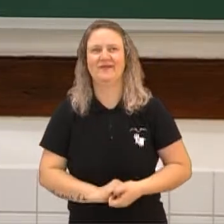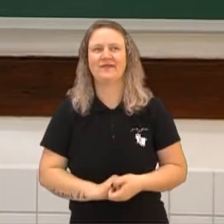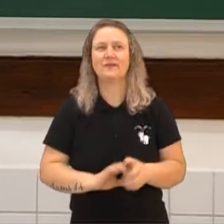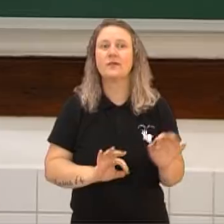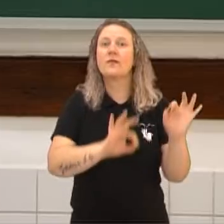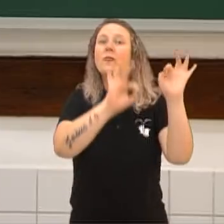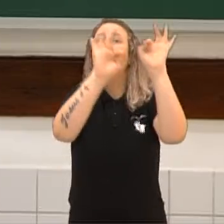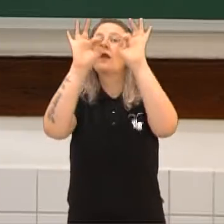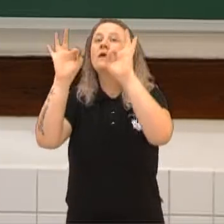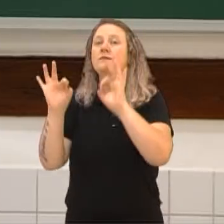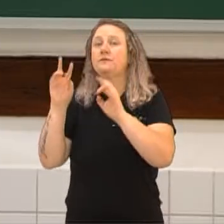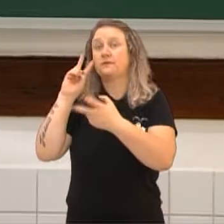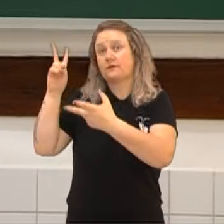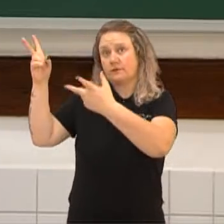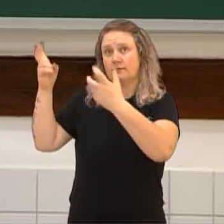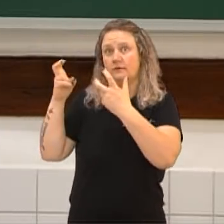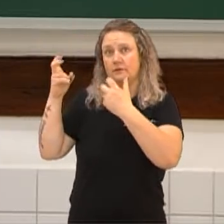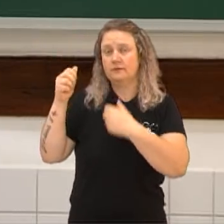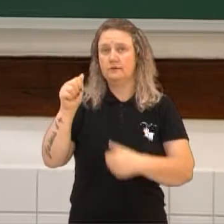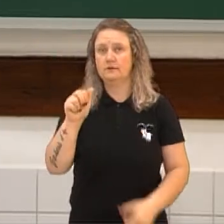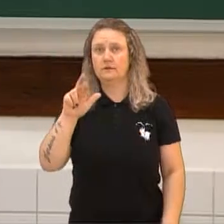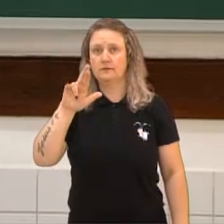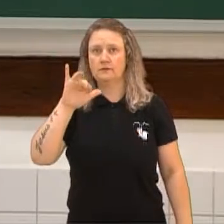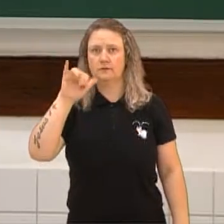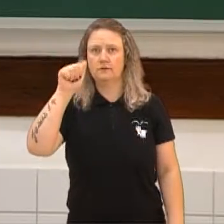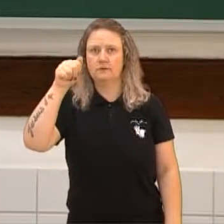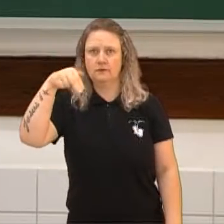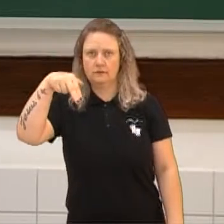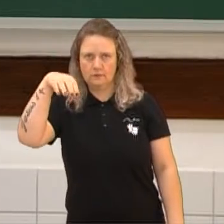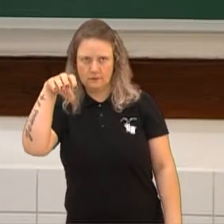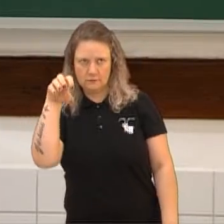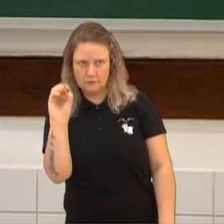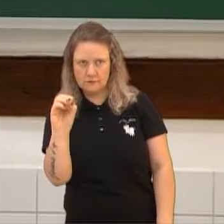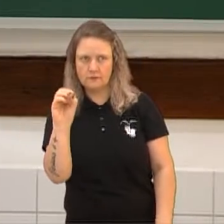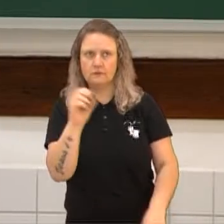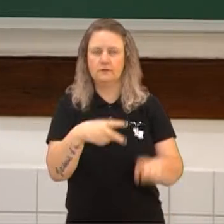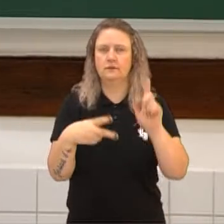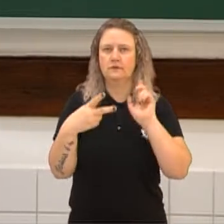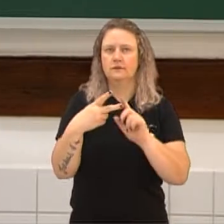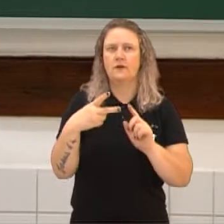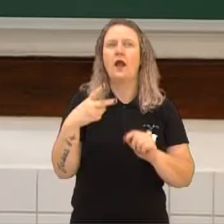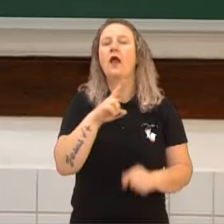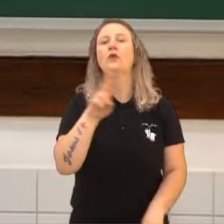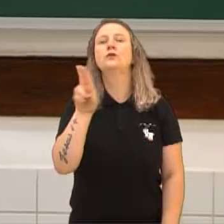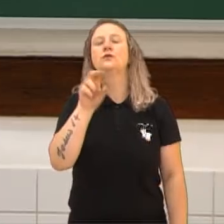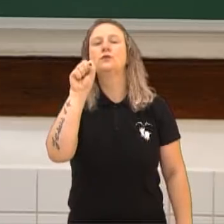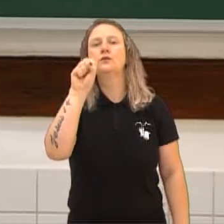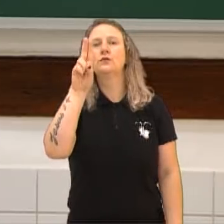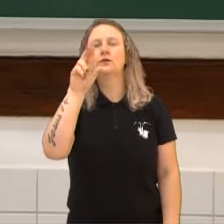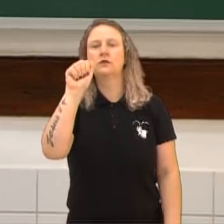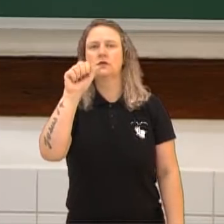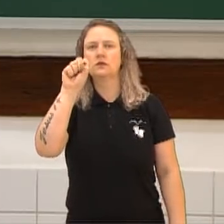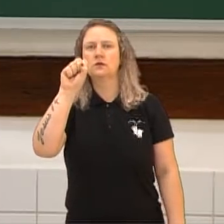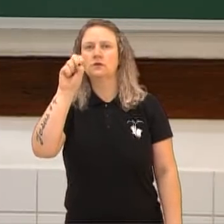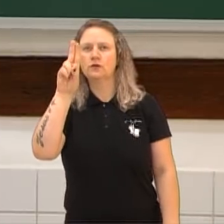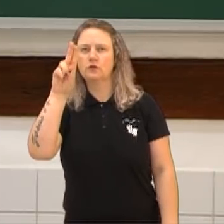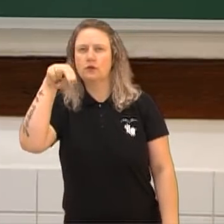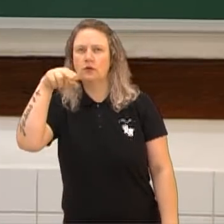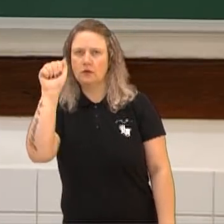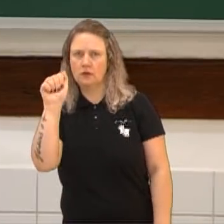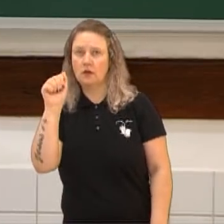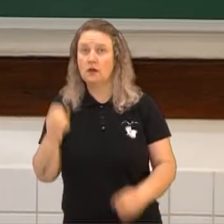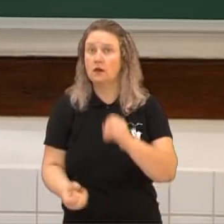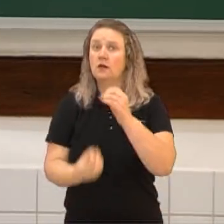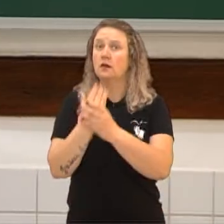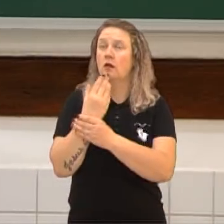o idealizador dessa arte armorial. Então a arte armorial é aquela arte que nasceu lá no Nordeste